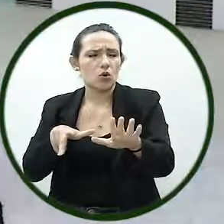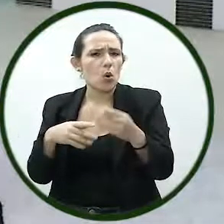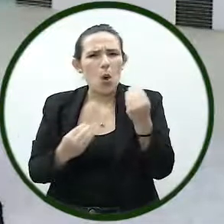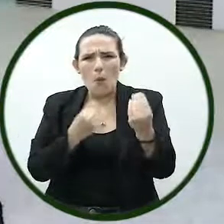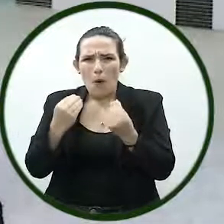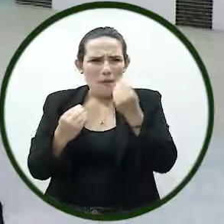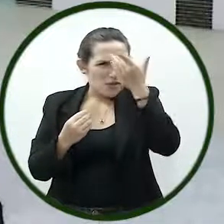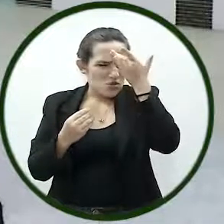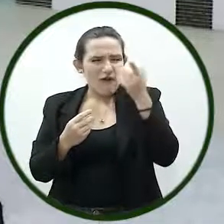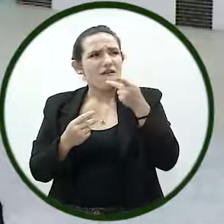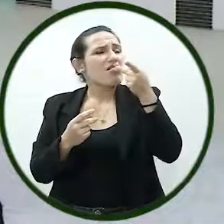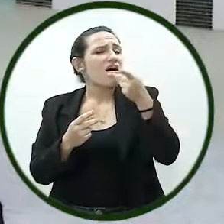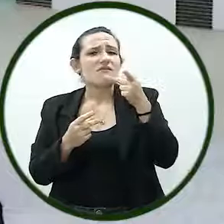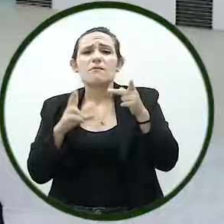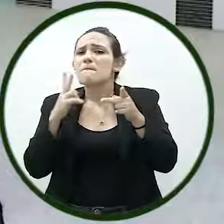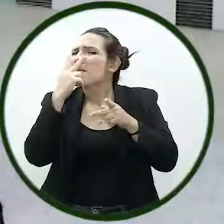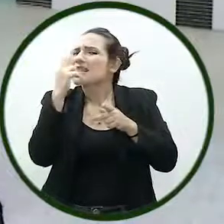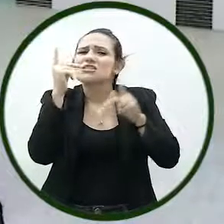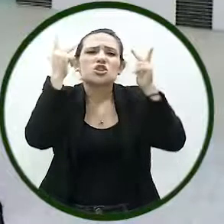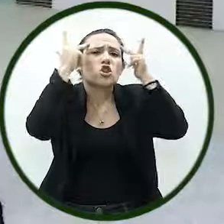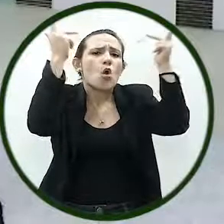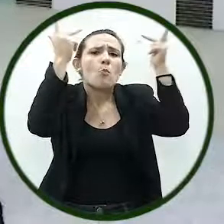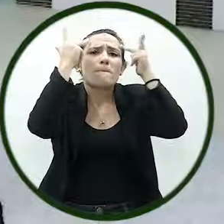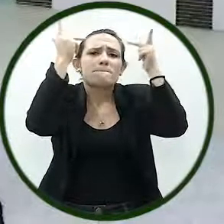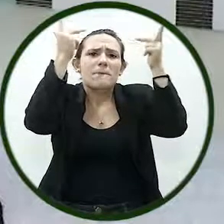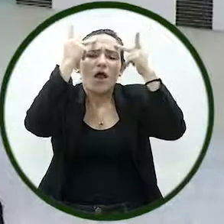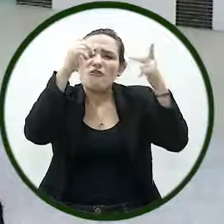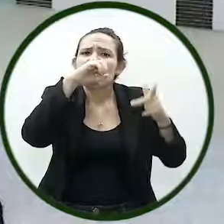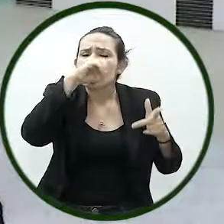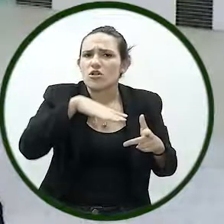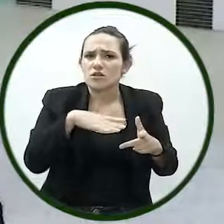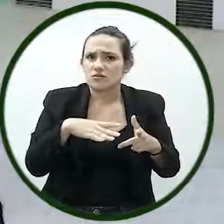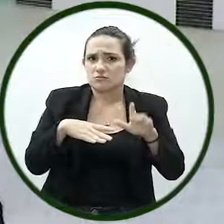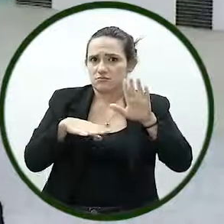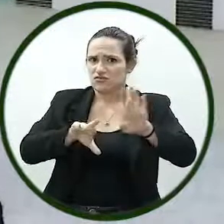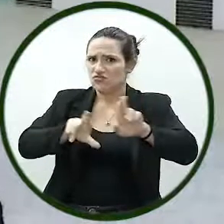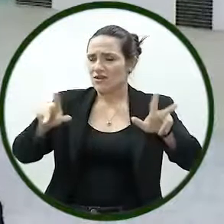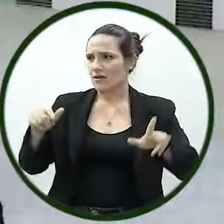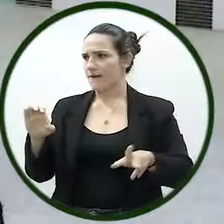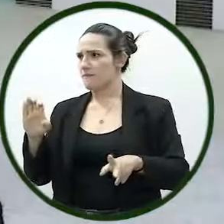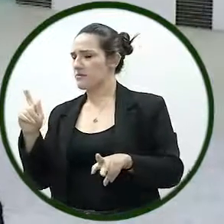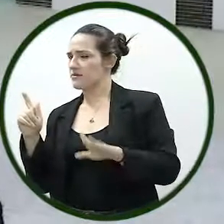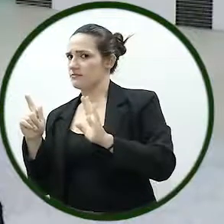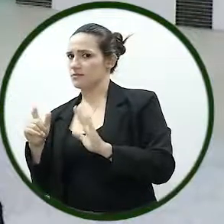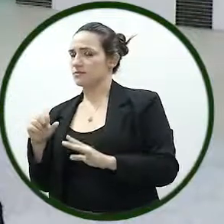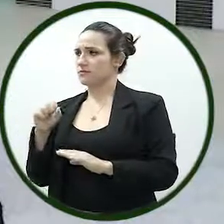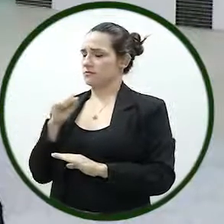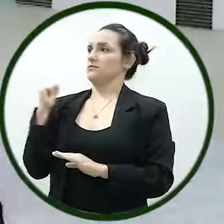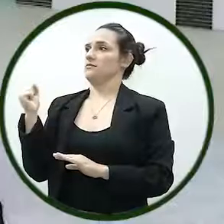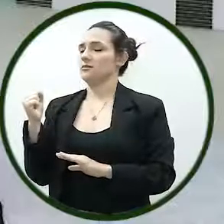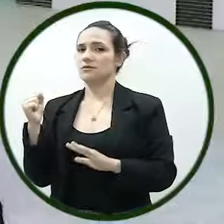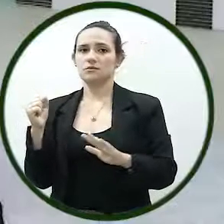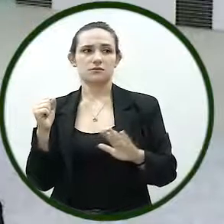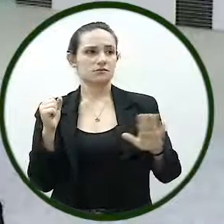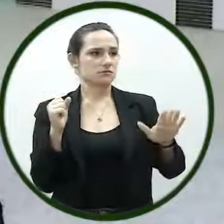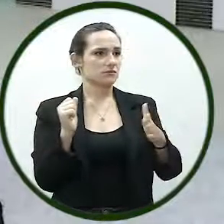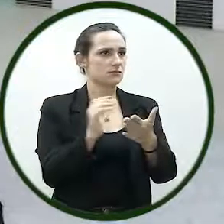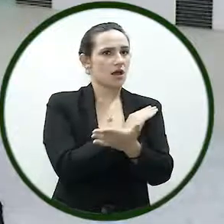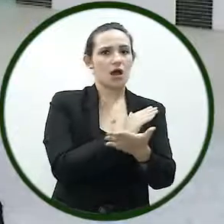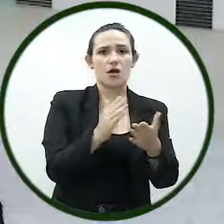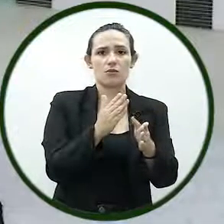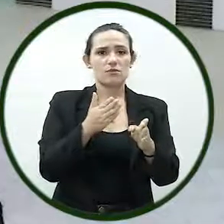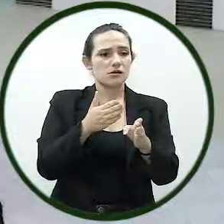forma como eles lidavam com aquelas violências que às vezes assustavam algumas